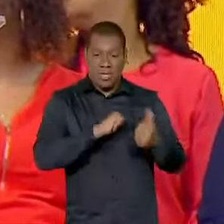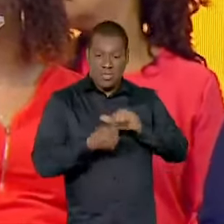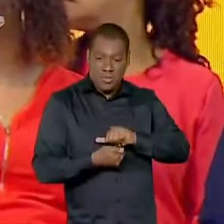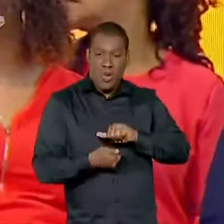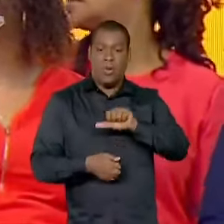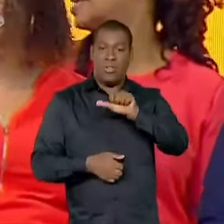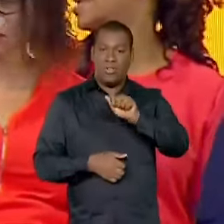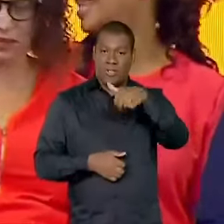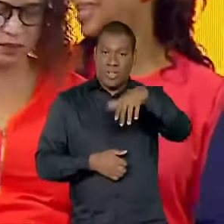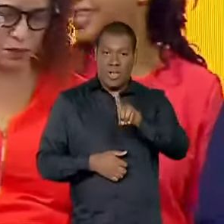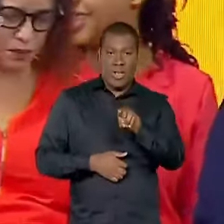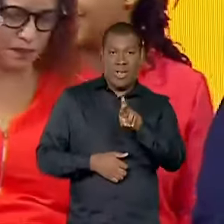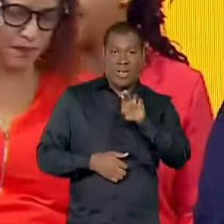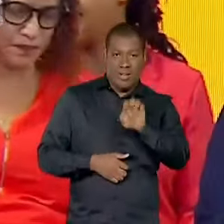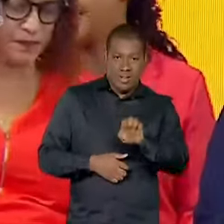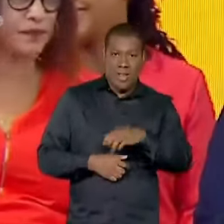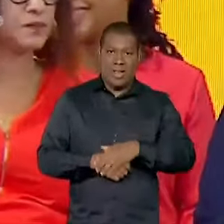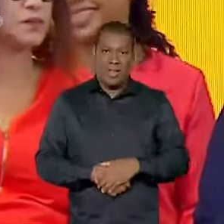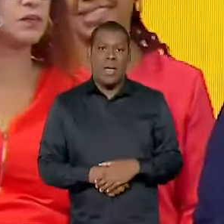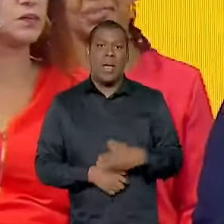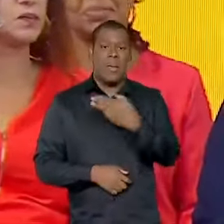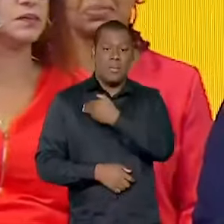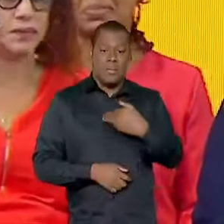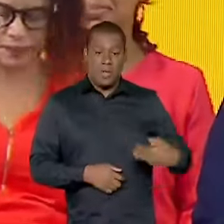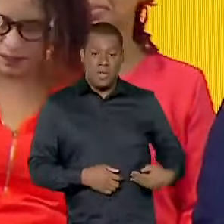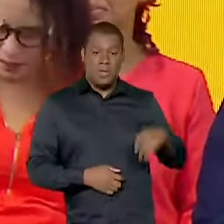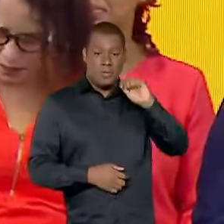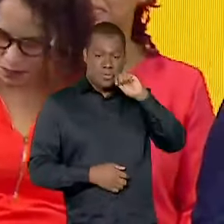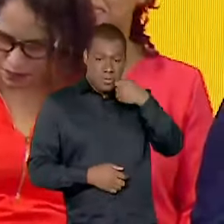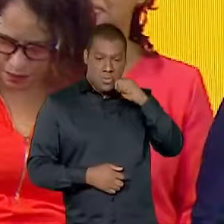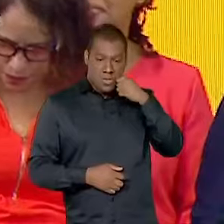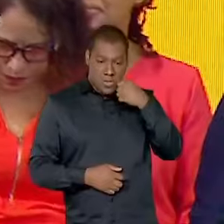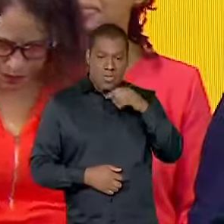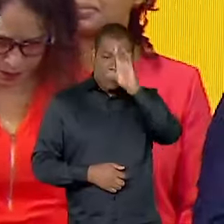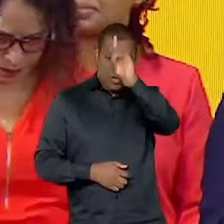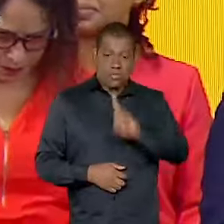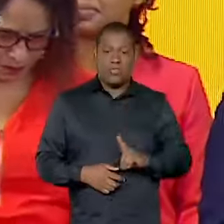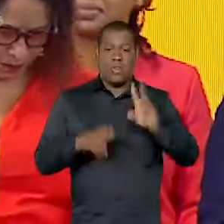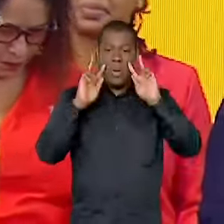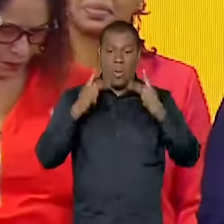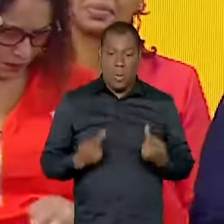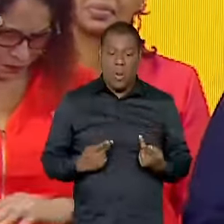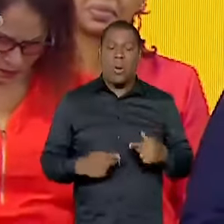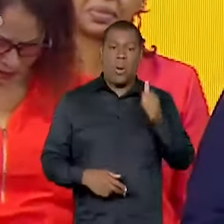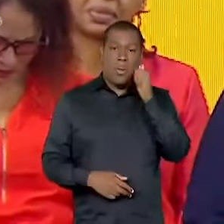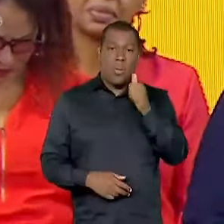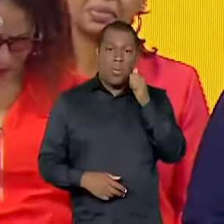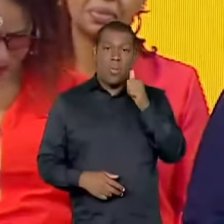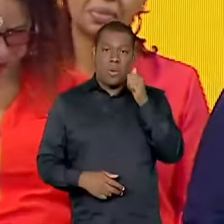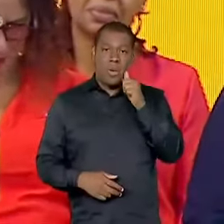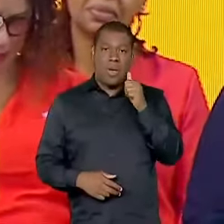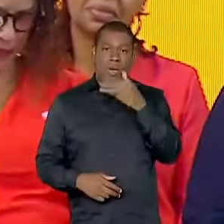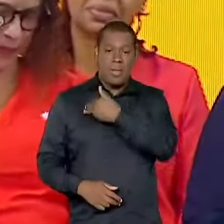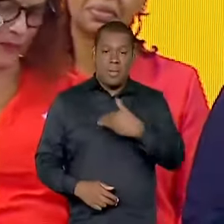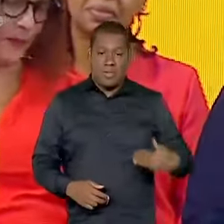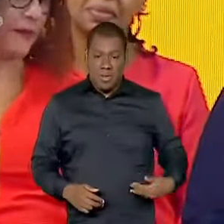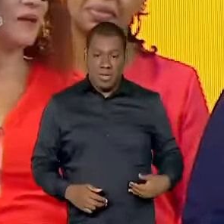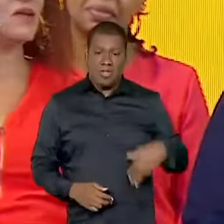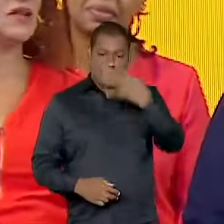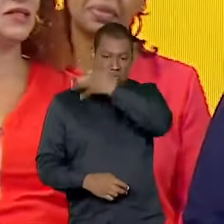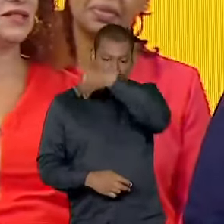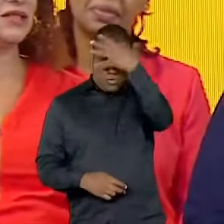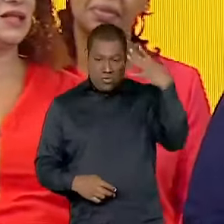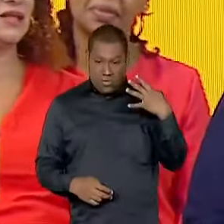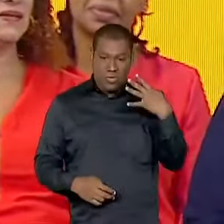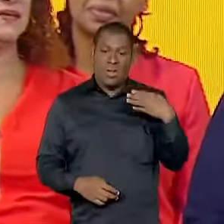querido Silvio Almeida, ministro dos Direitos Humanos e da Cidadania, nossa querida Sônia Guajajara, ministra dos Povos